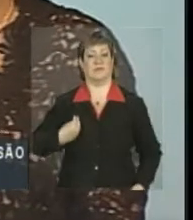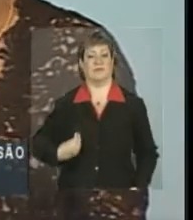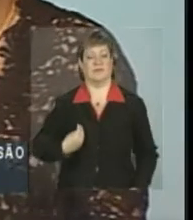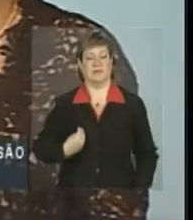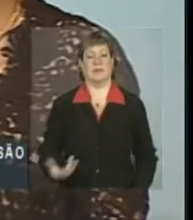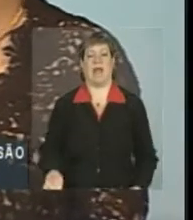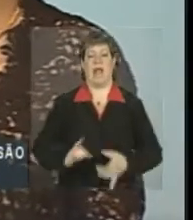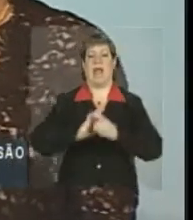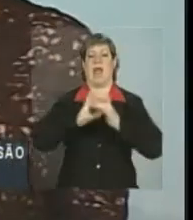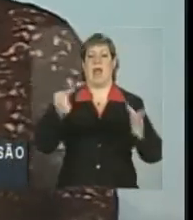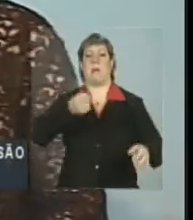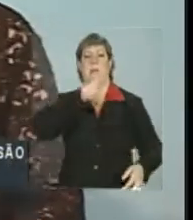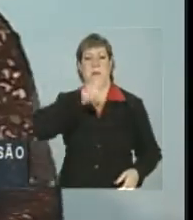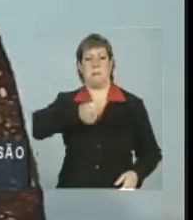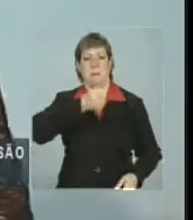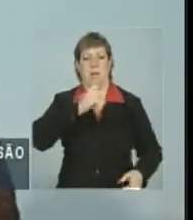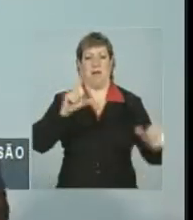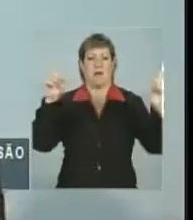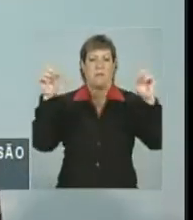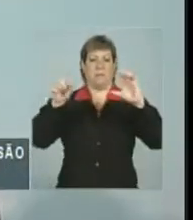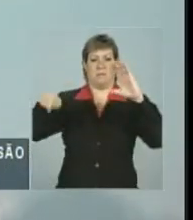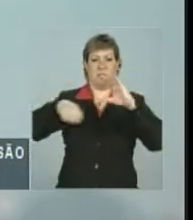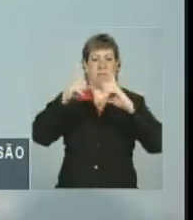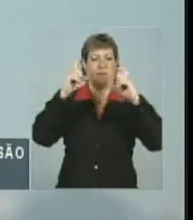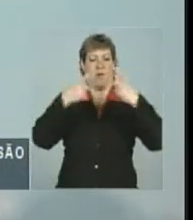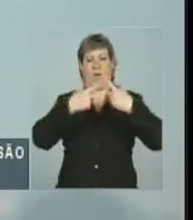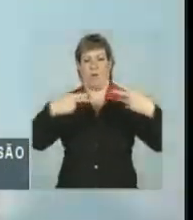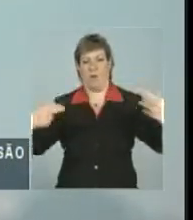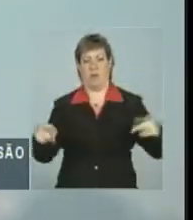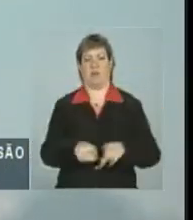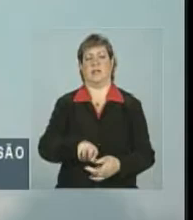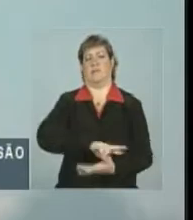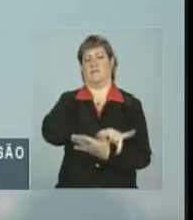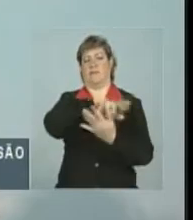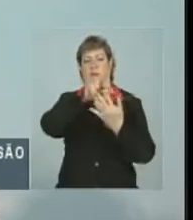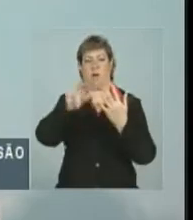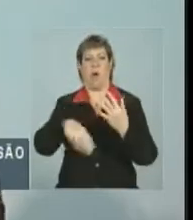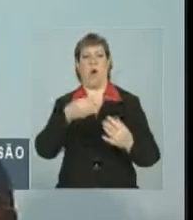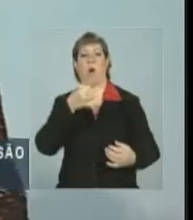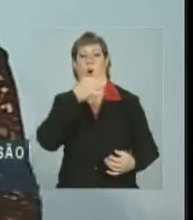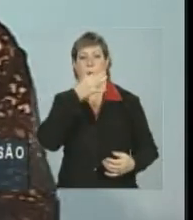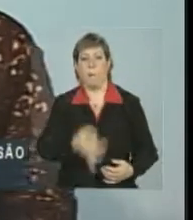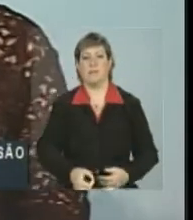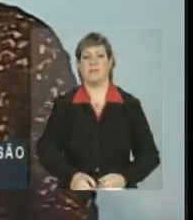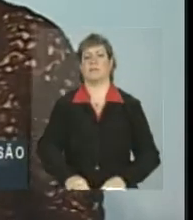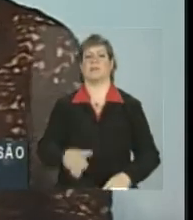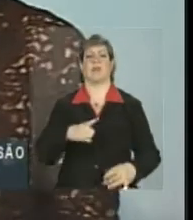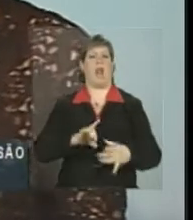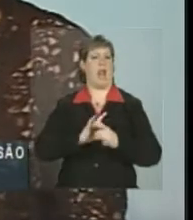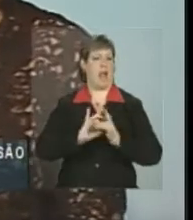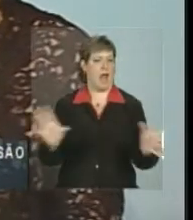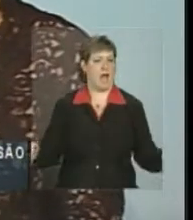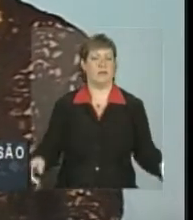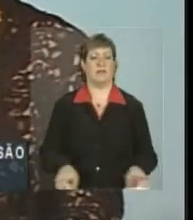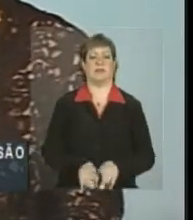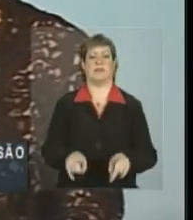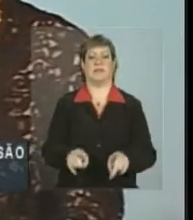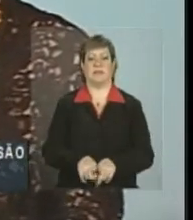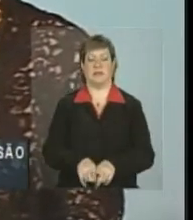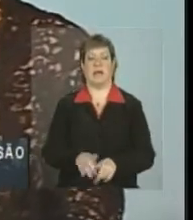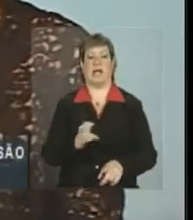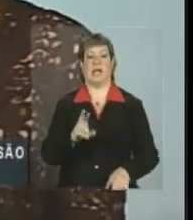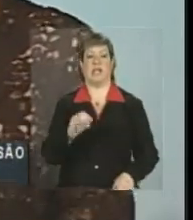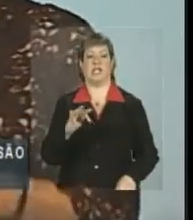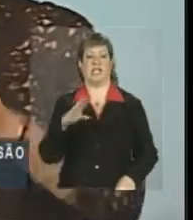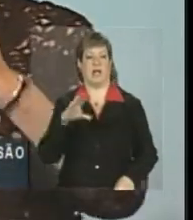de imprensa, somos um país que convive com a multiplicidade de opiniões, somos um país que convive com a